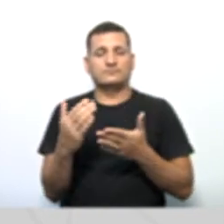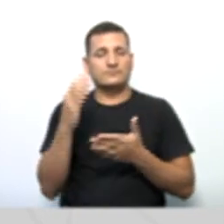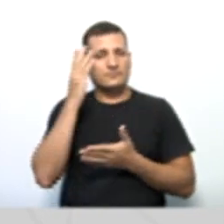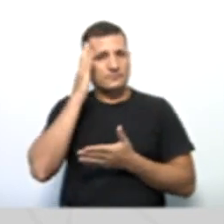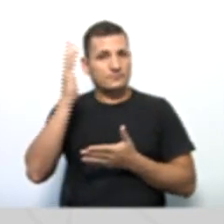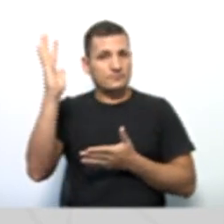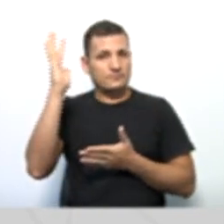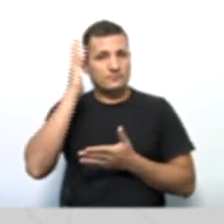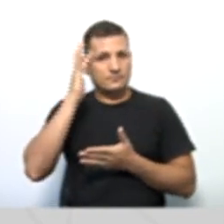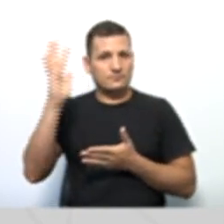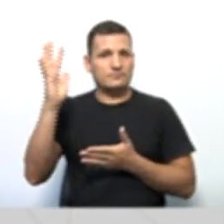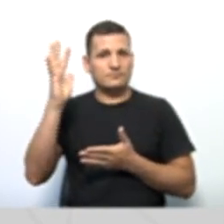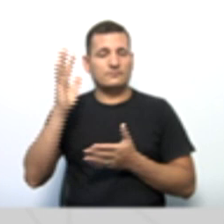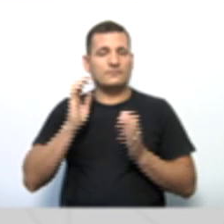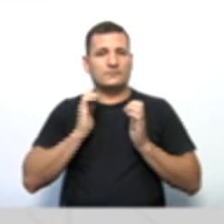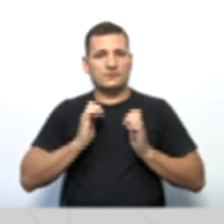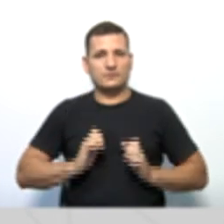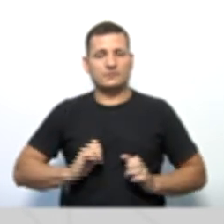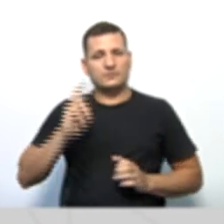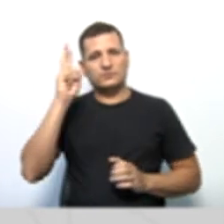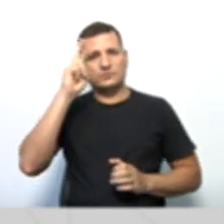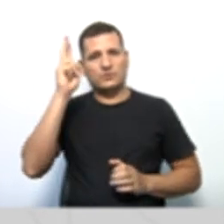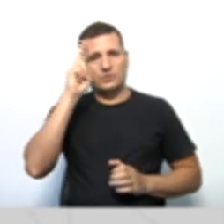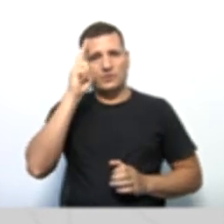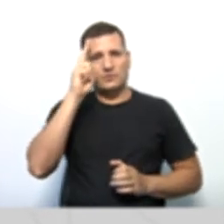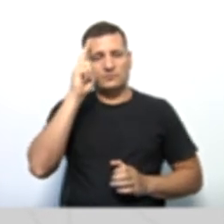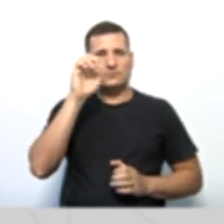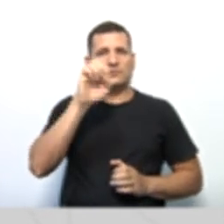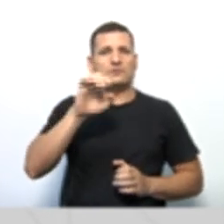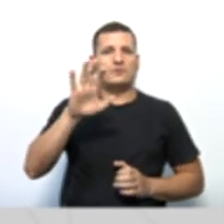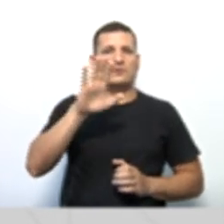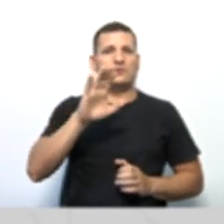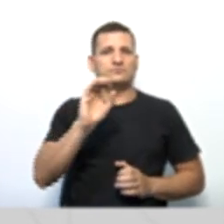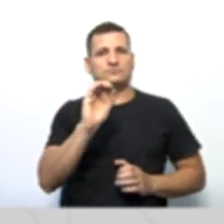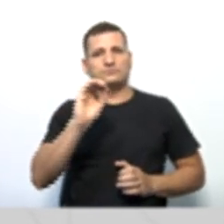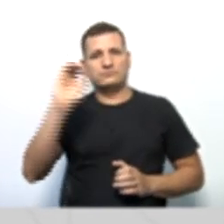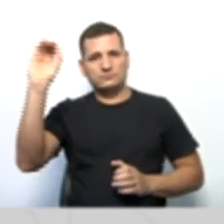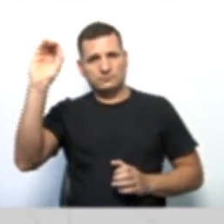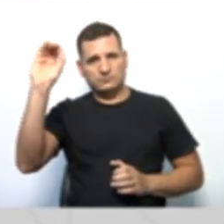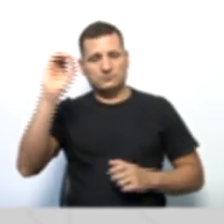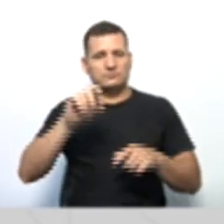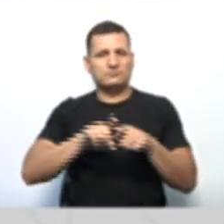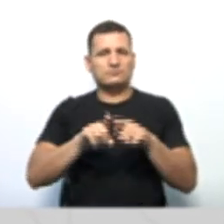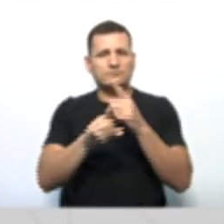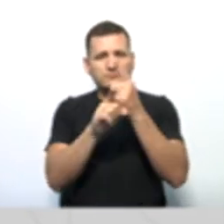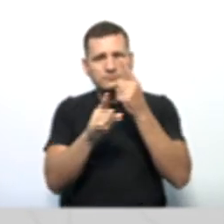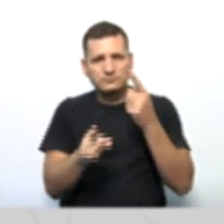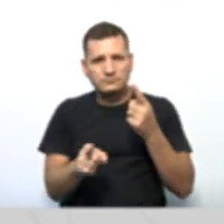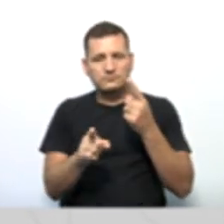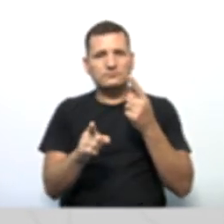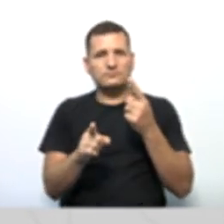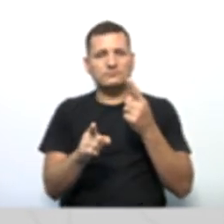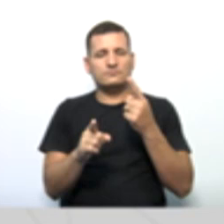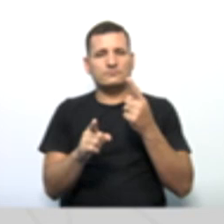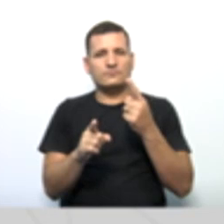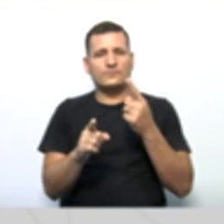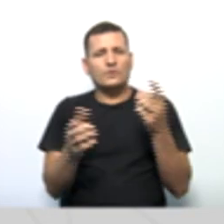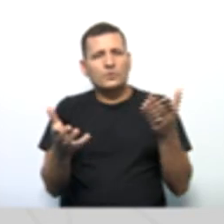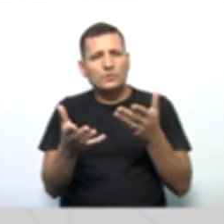da filosofia ocidental, identificar os princípios presentes na ética